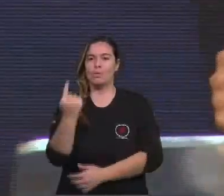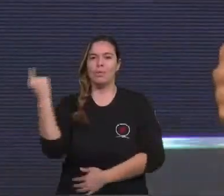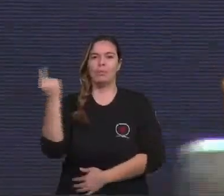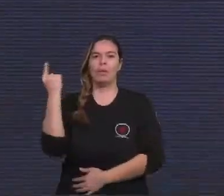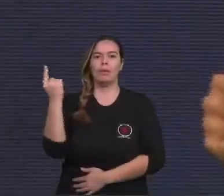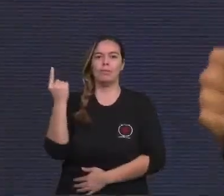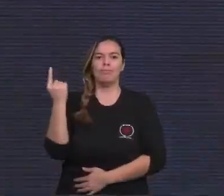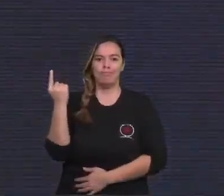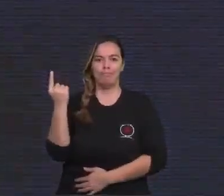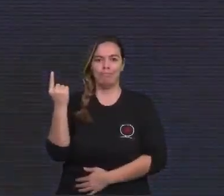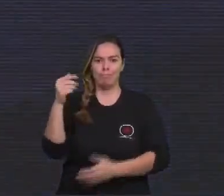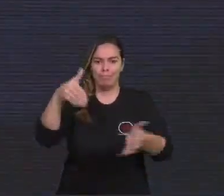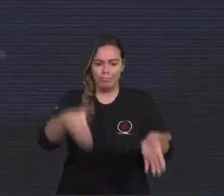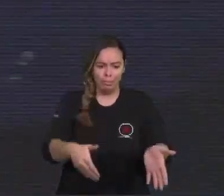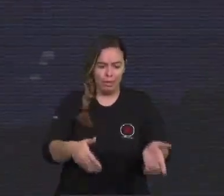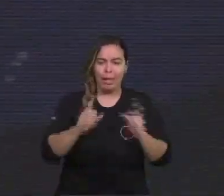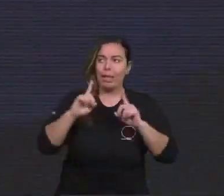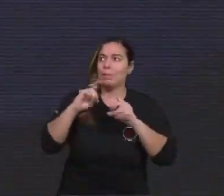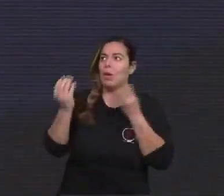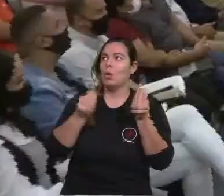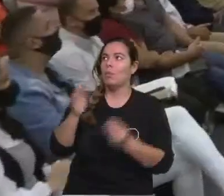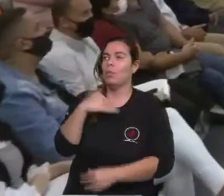defunto, não reclama.